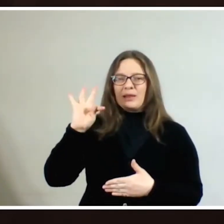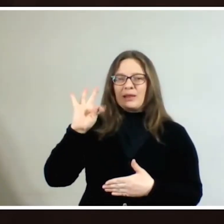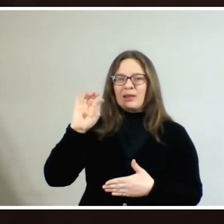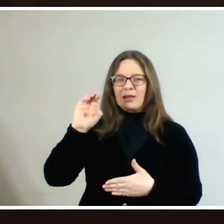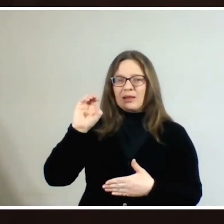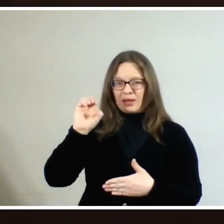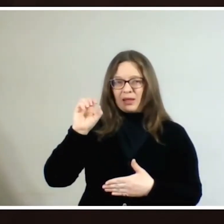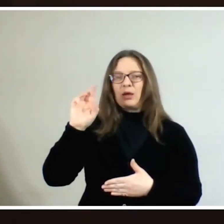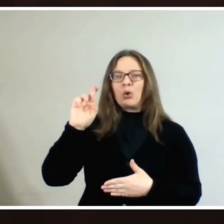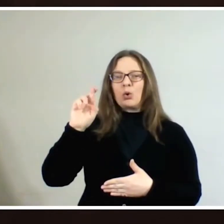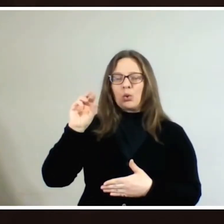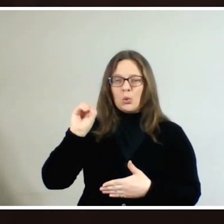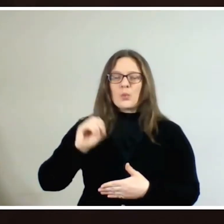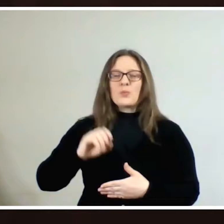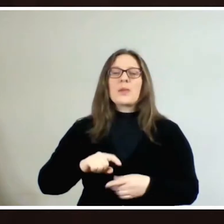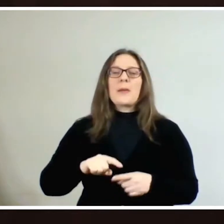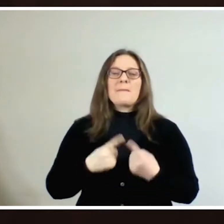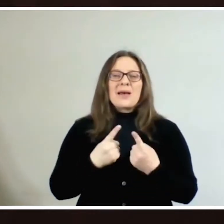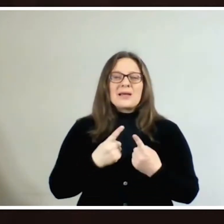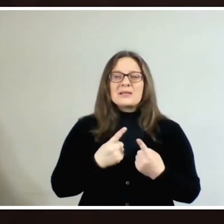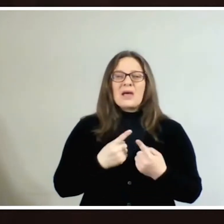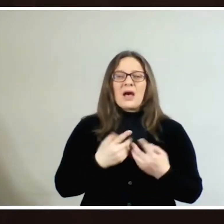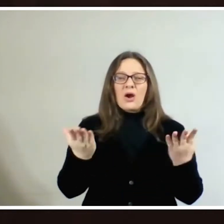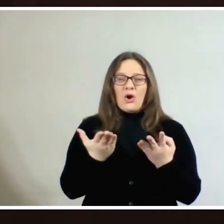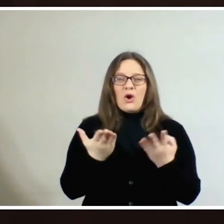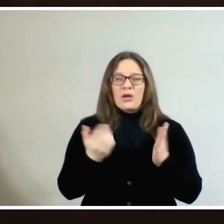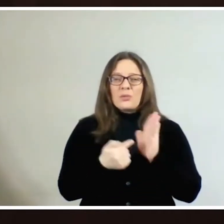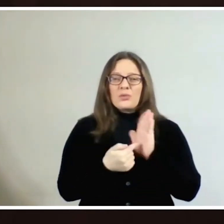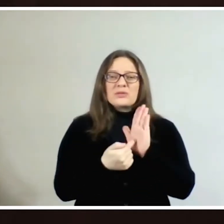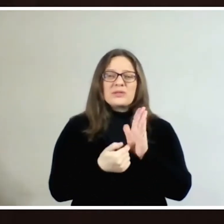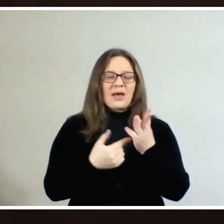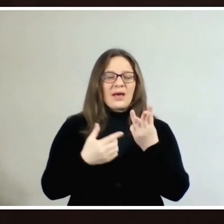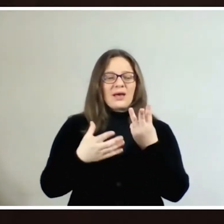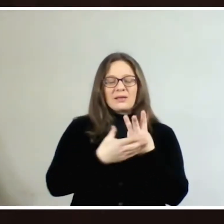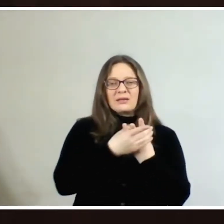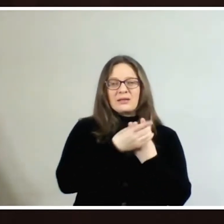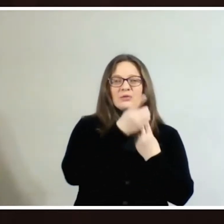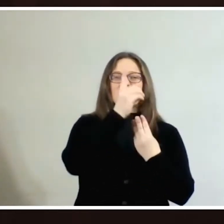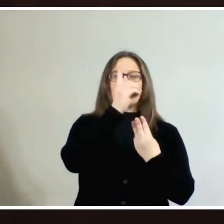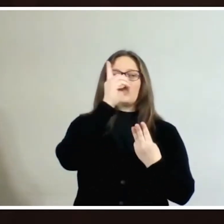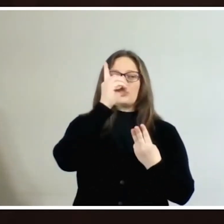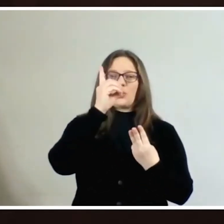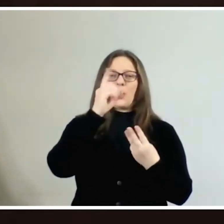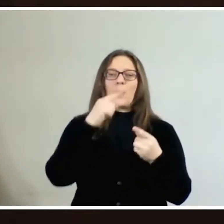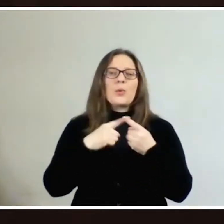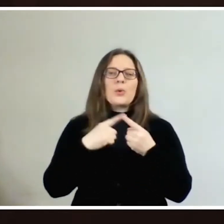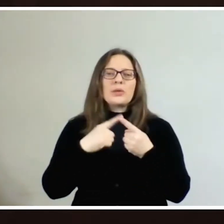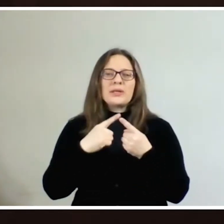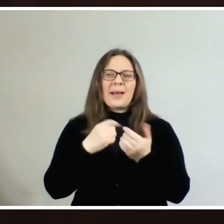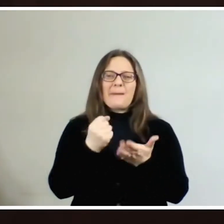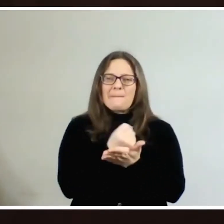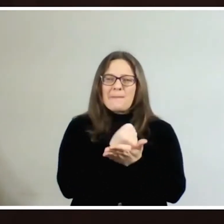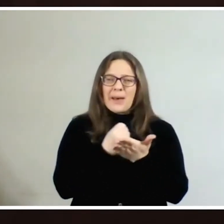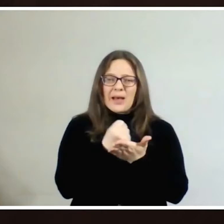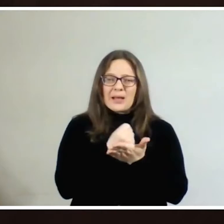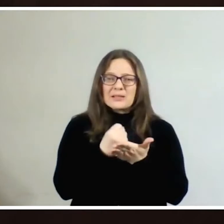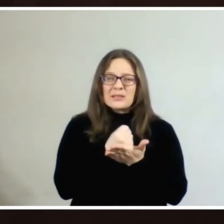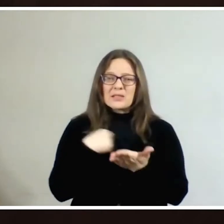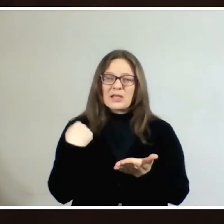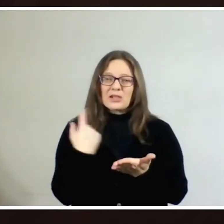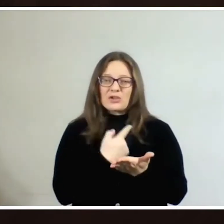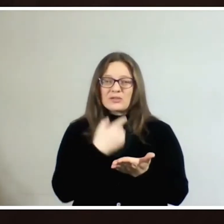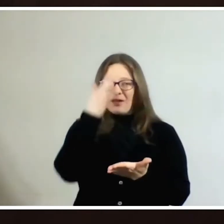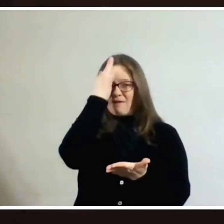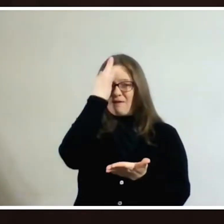A base da nossa fé está na verdade correta sobre nosso